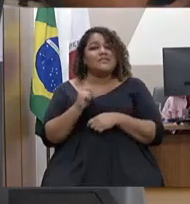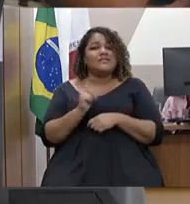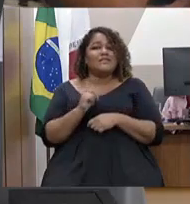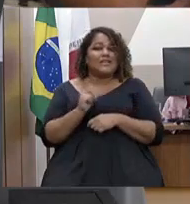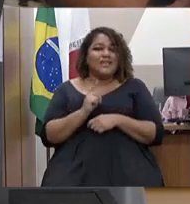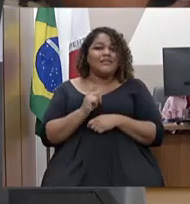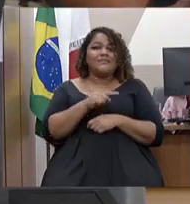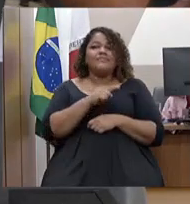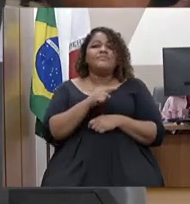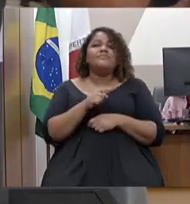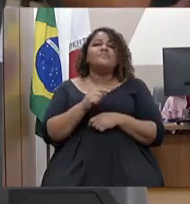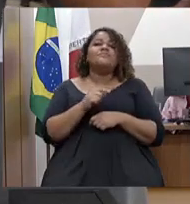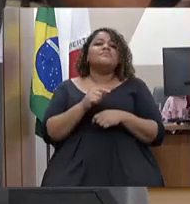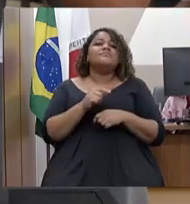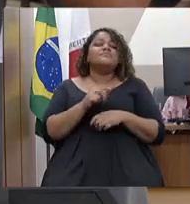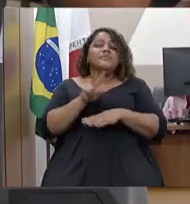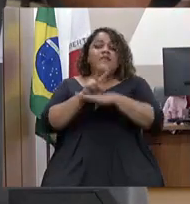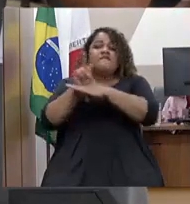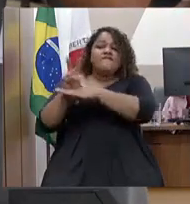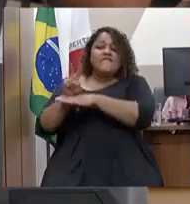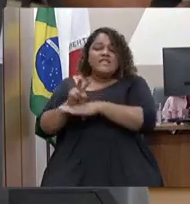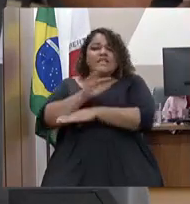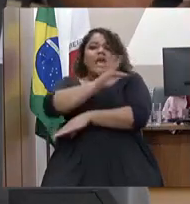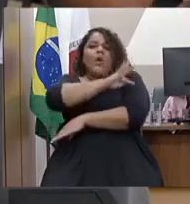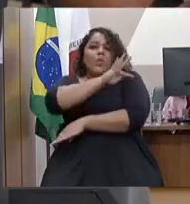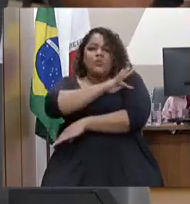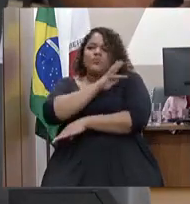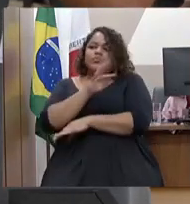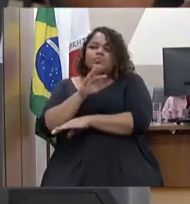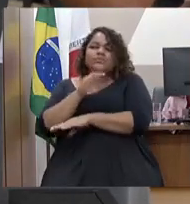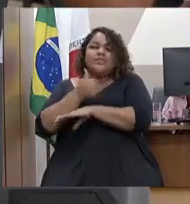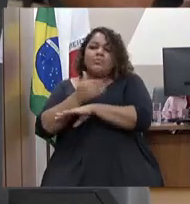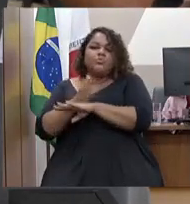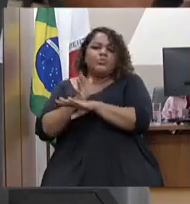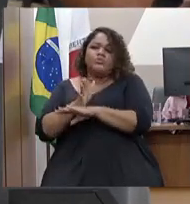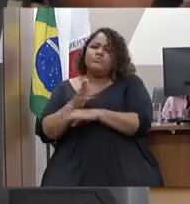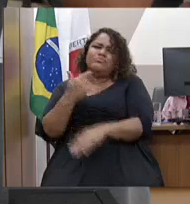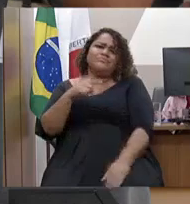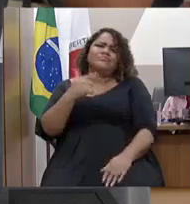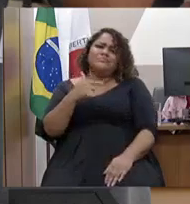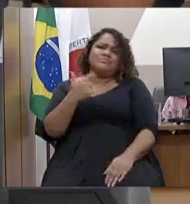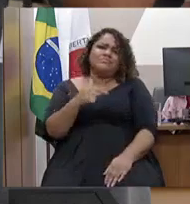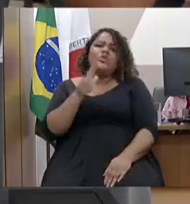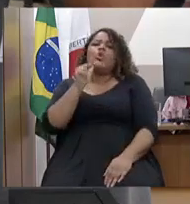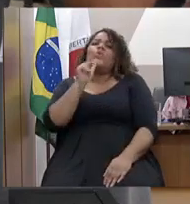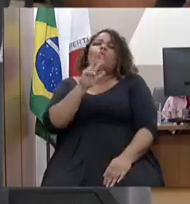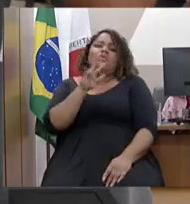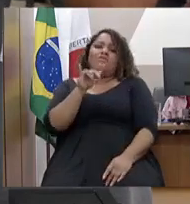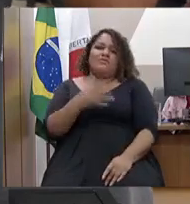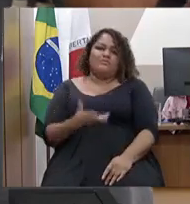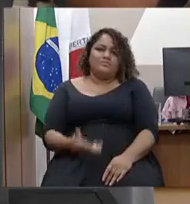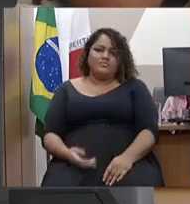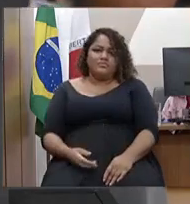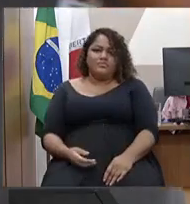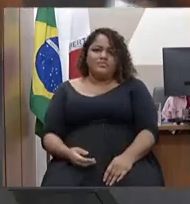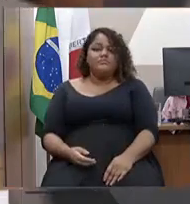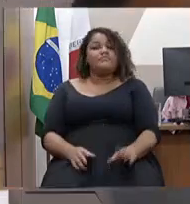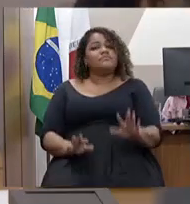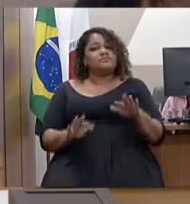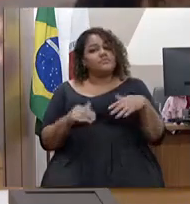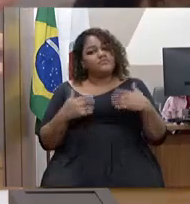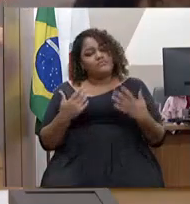momento o tempo todo não vai ter fiscal o tempo todo nunca teve não vai ter nunca então o poder multiplicador